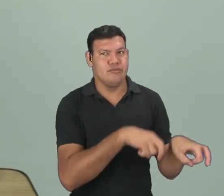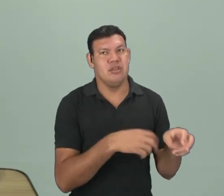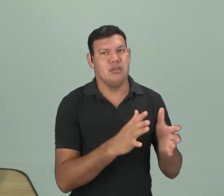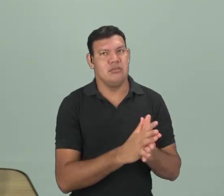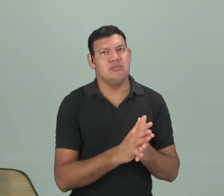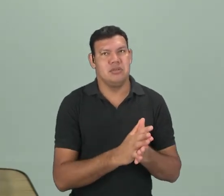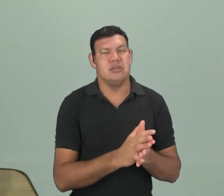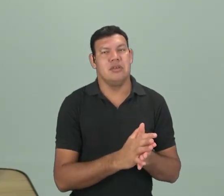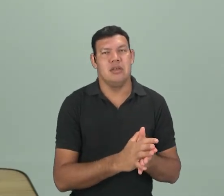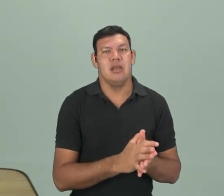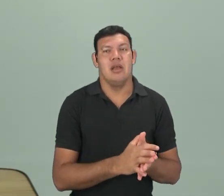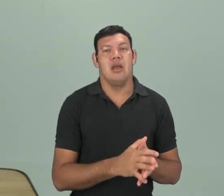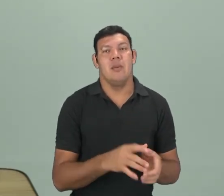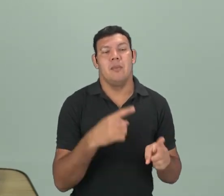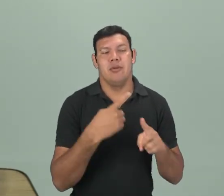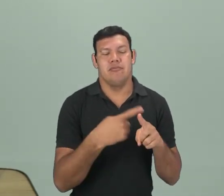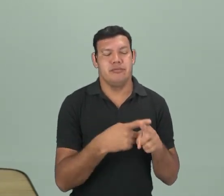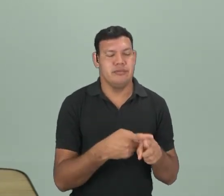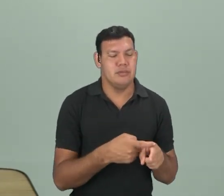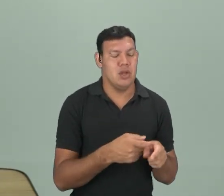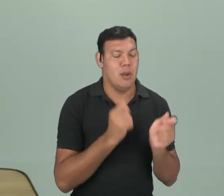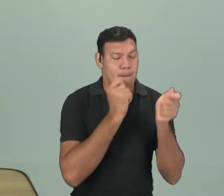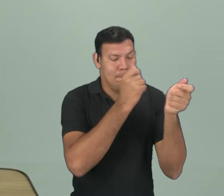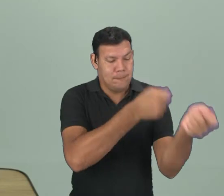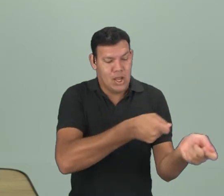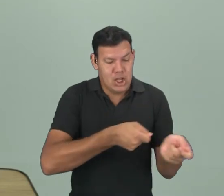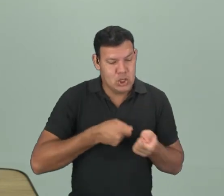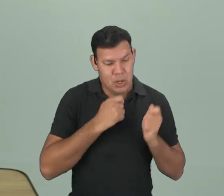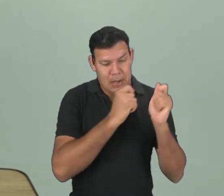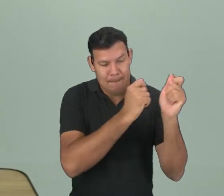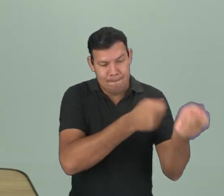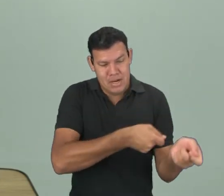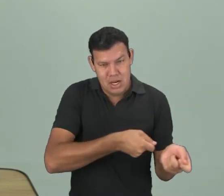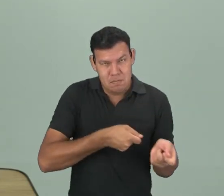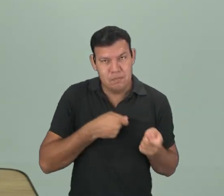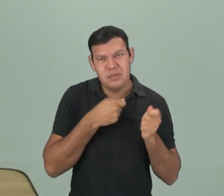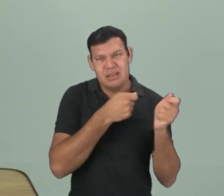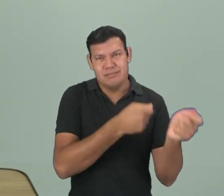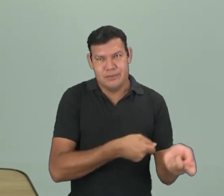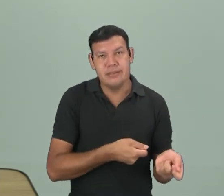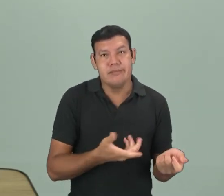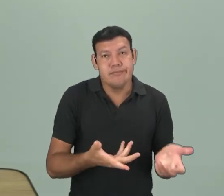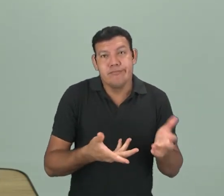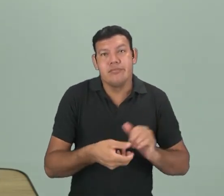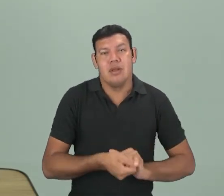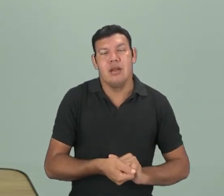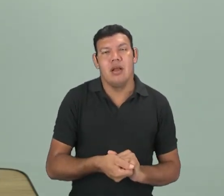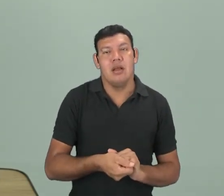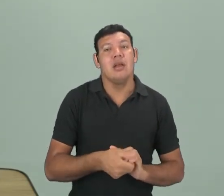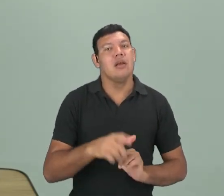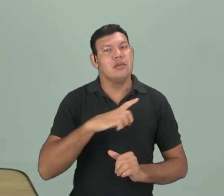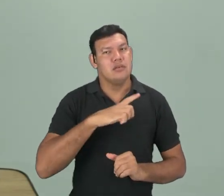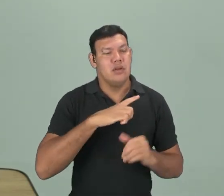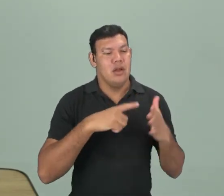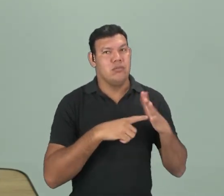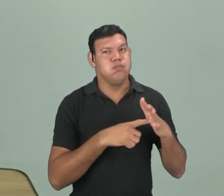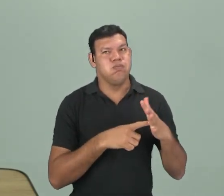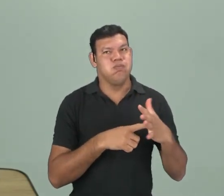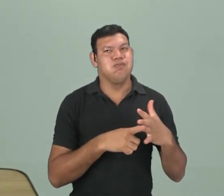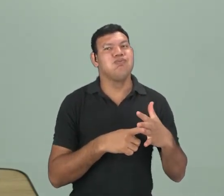ficarem cavando, arando a terra com as próprias mãos, né, com ferramentas manualmente, aí teve o processo